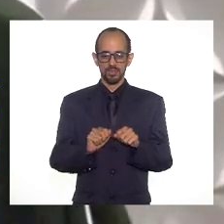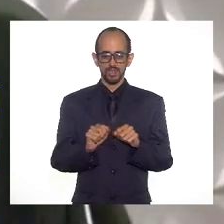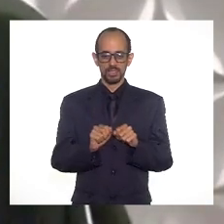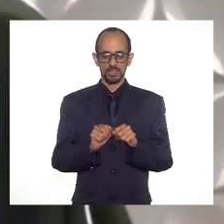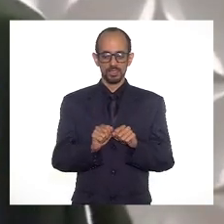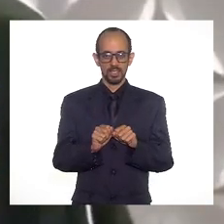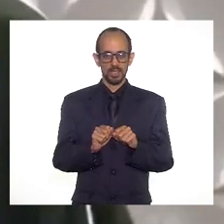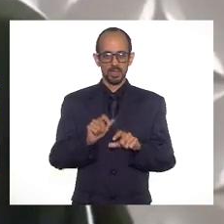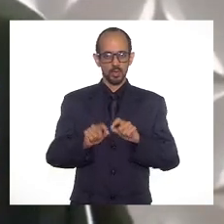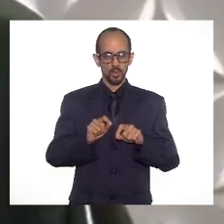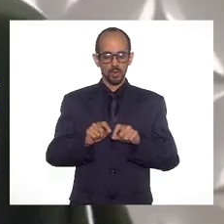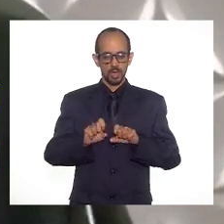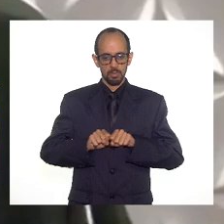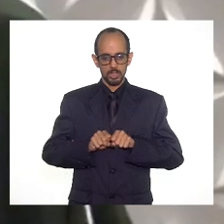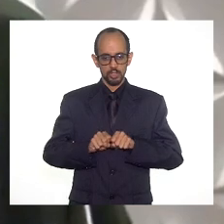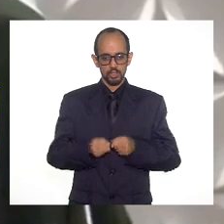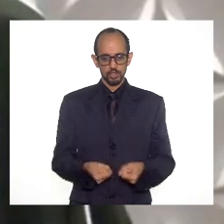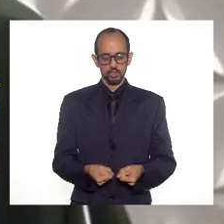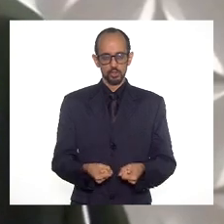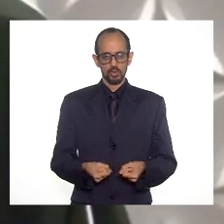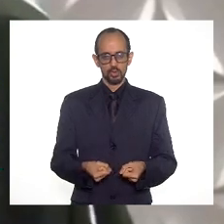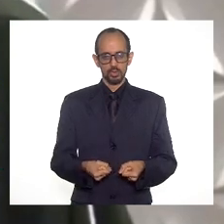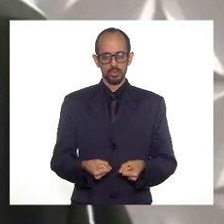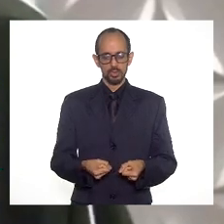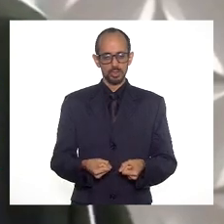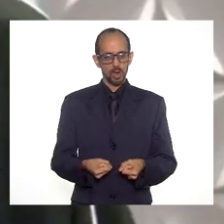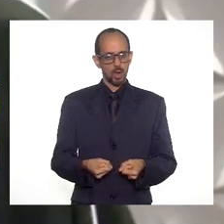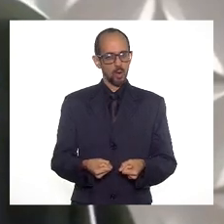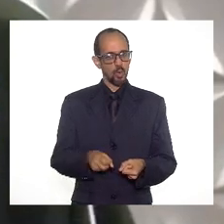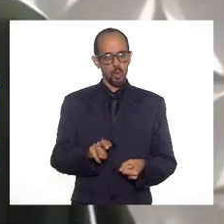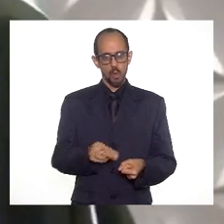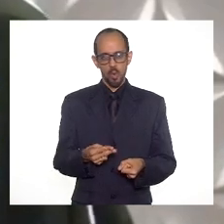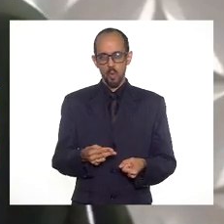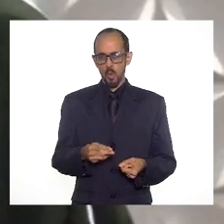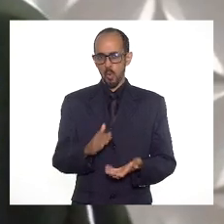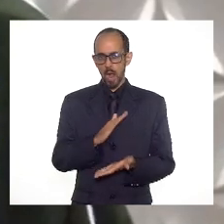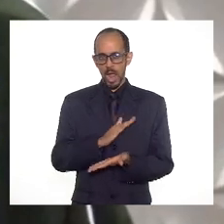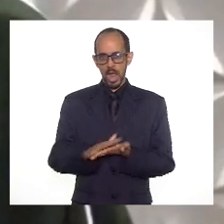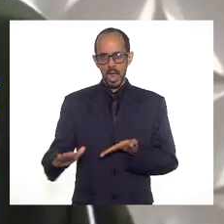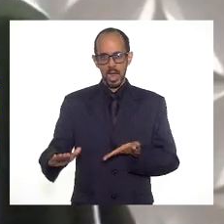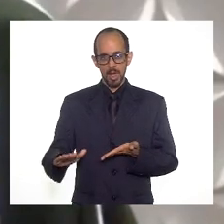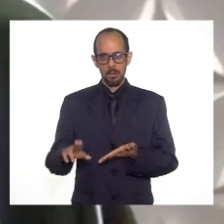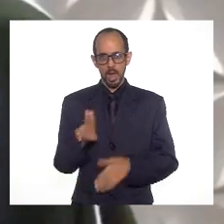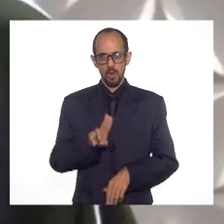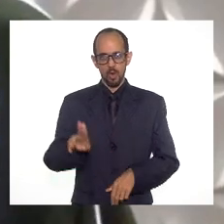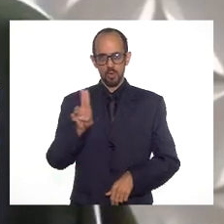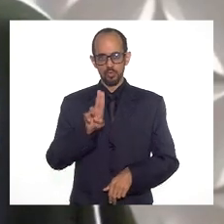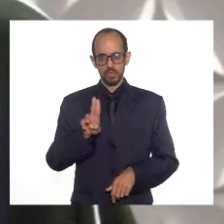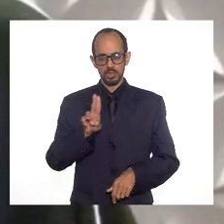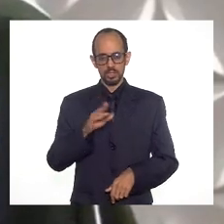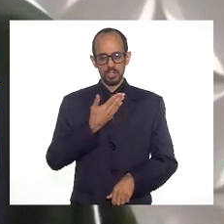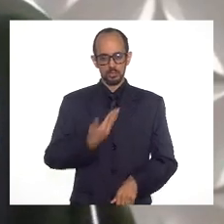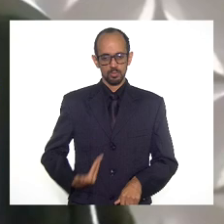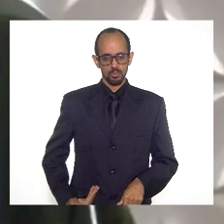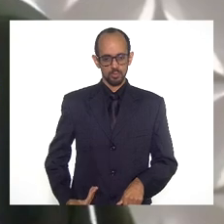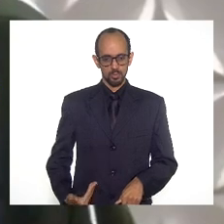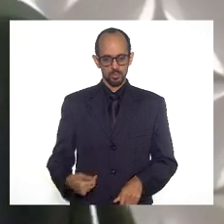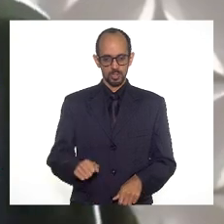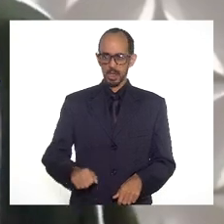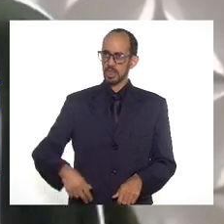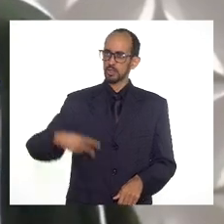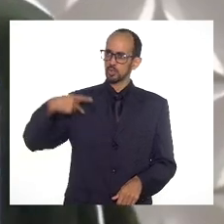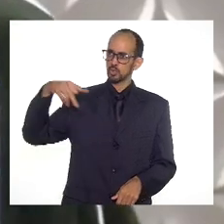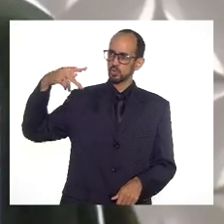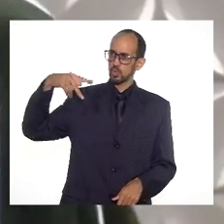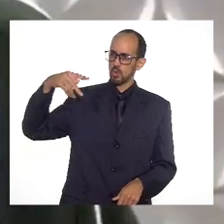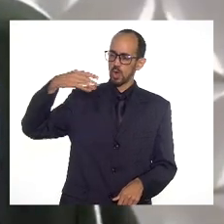pretende destruir, acabar, seja lá o nome que tenha, com a universidade pública. A sua